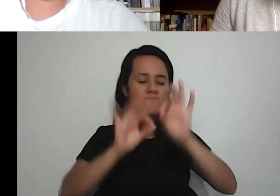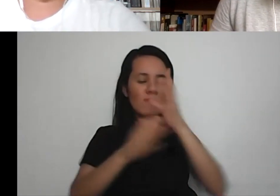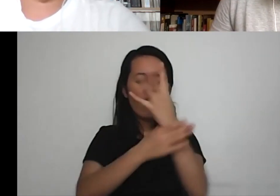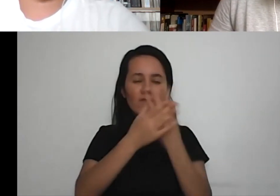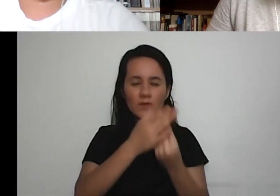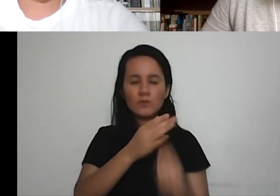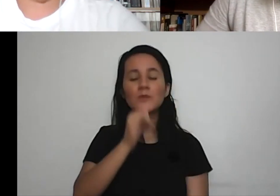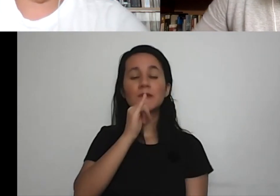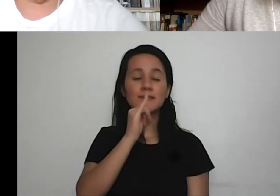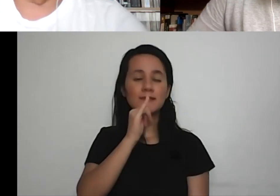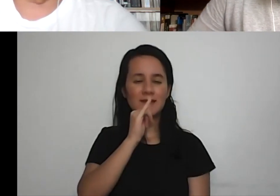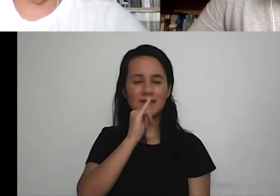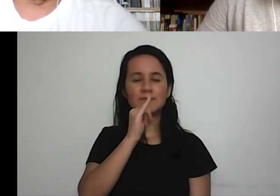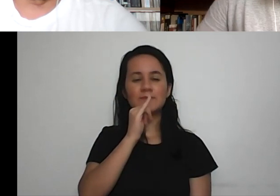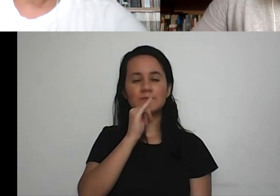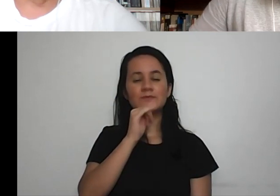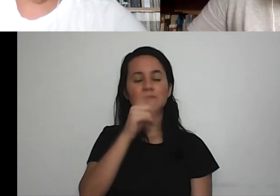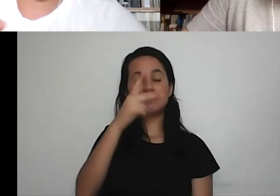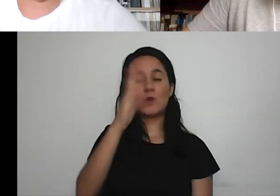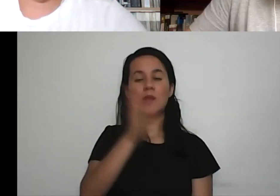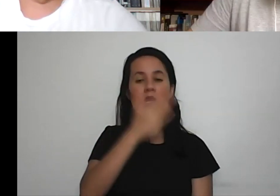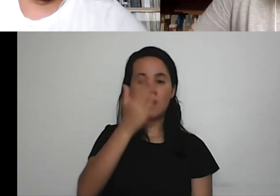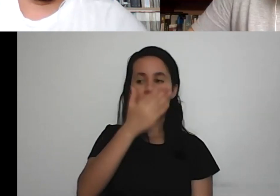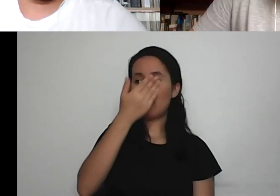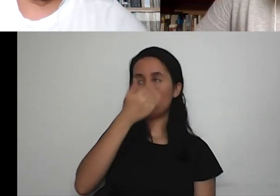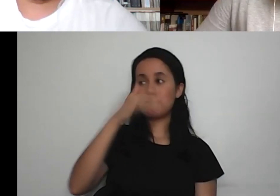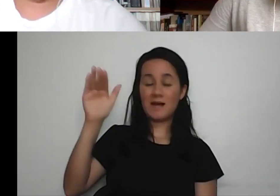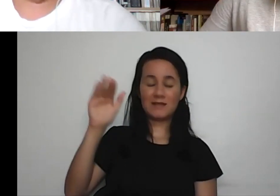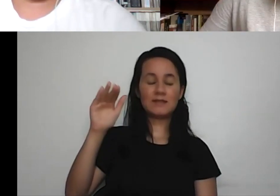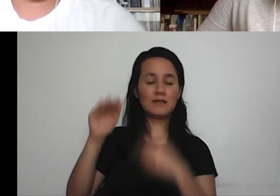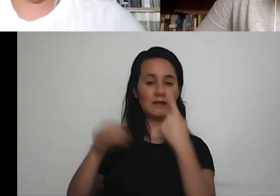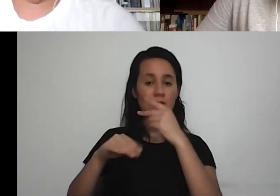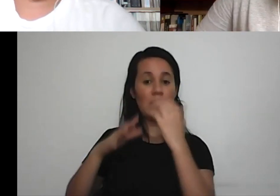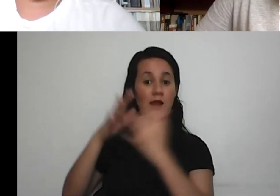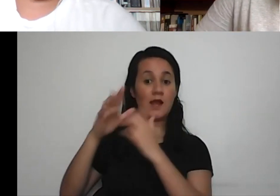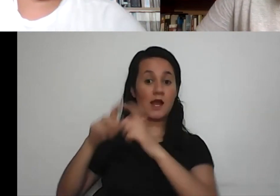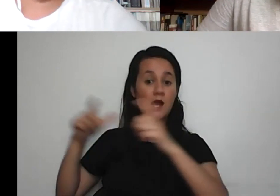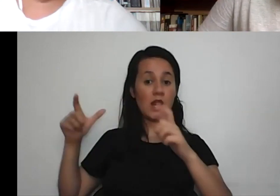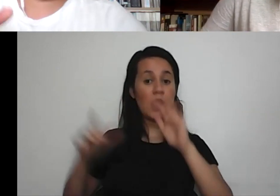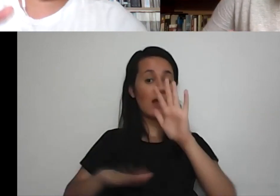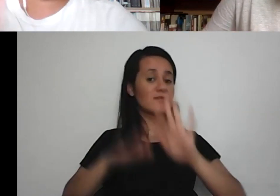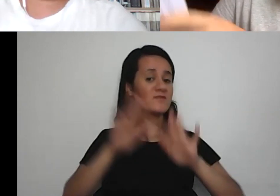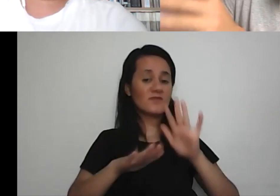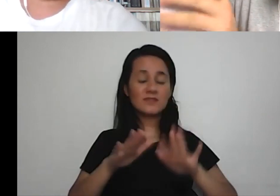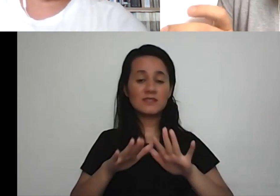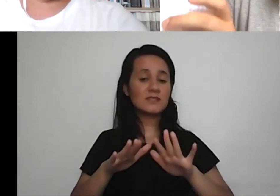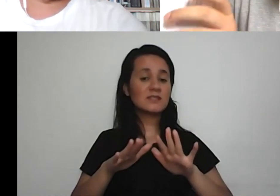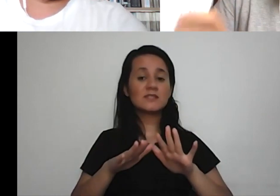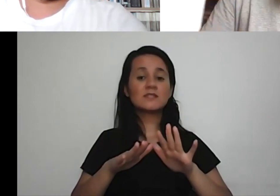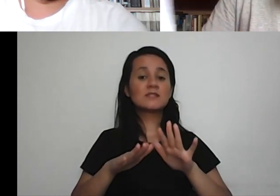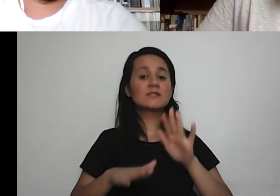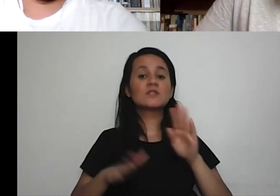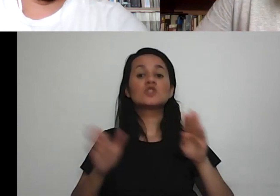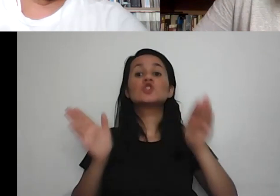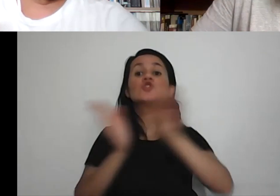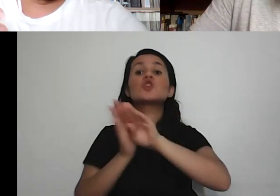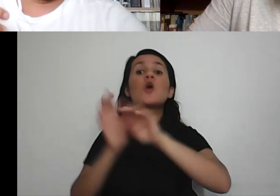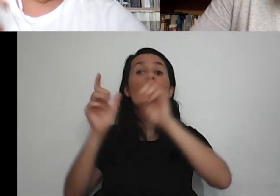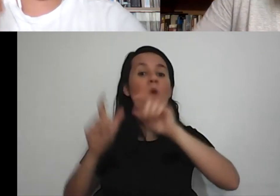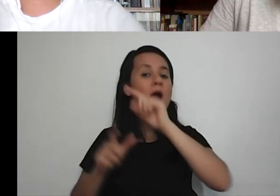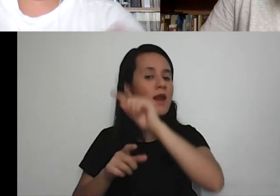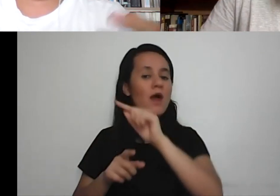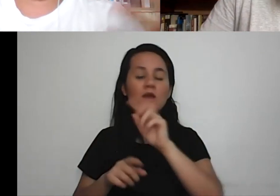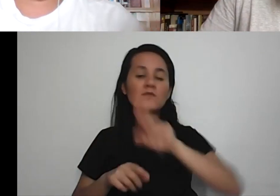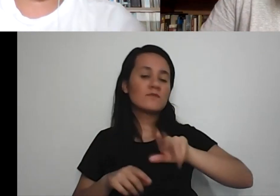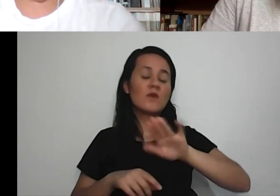for tentar mandar o seu livro para uma editora grande, é muito provável não vai nem chegar até lá, né?